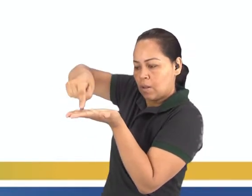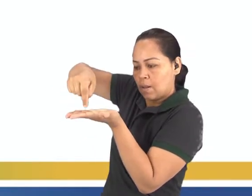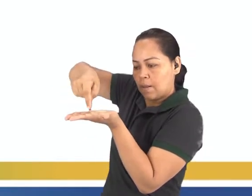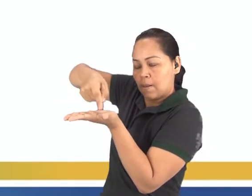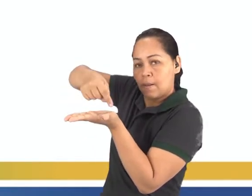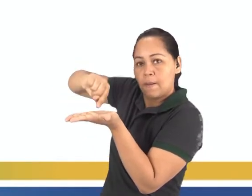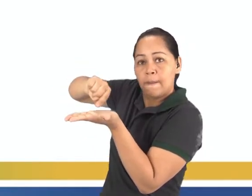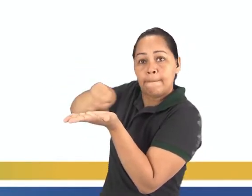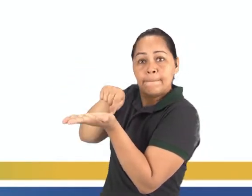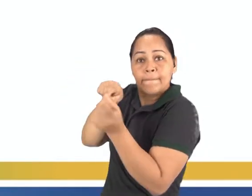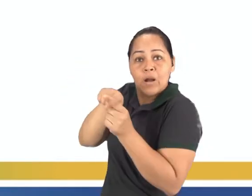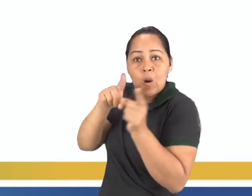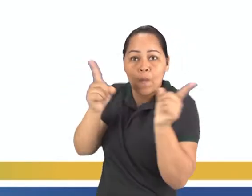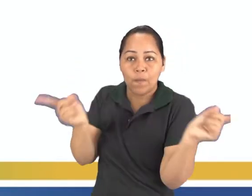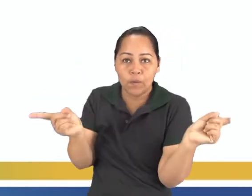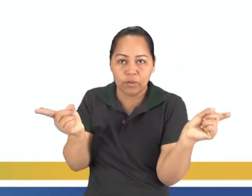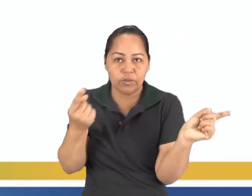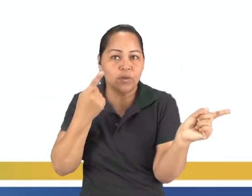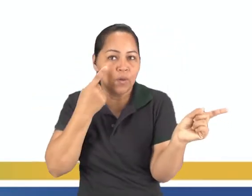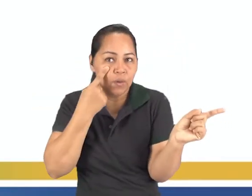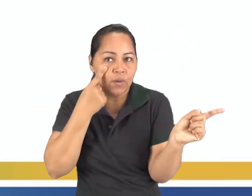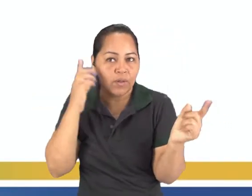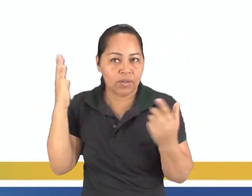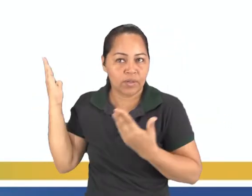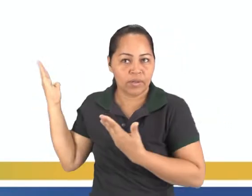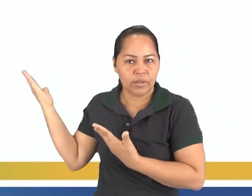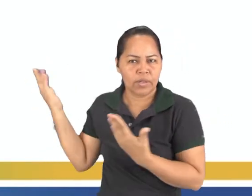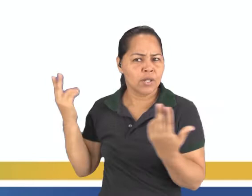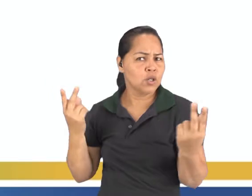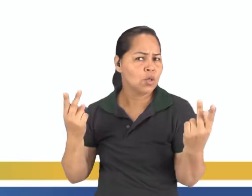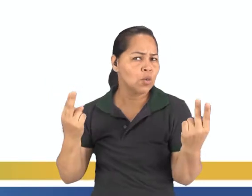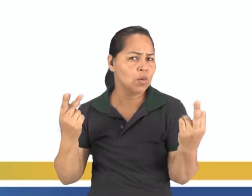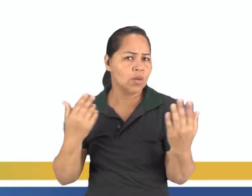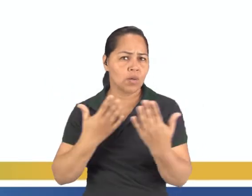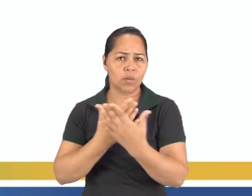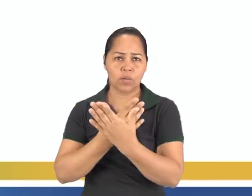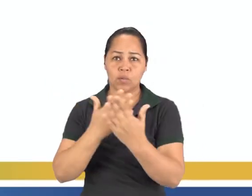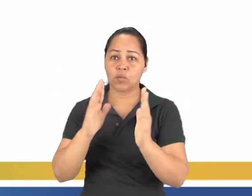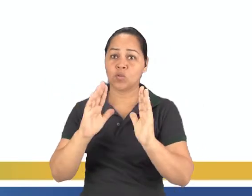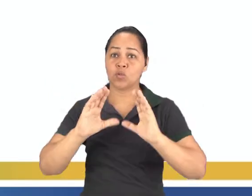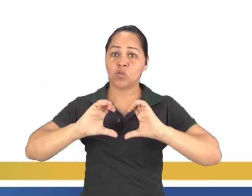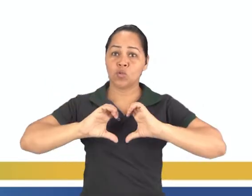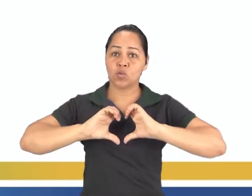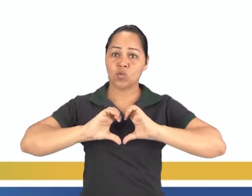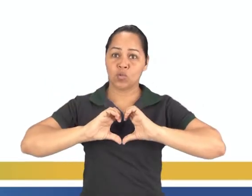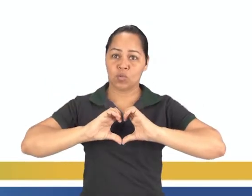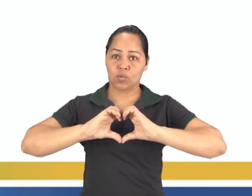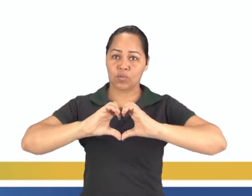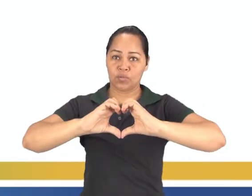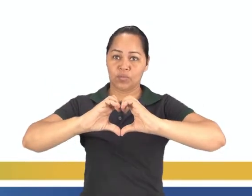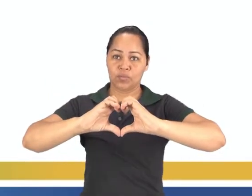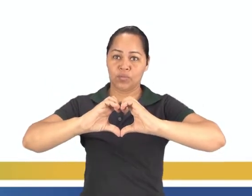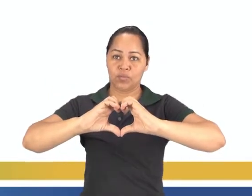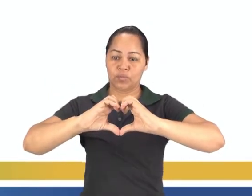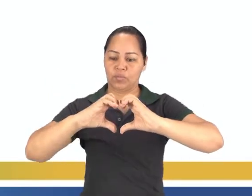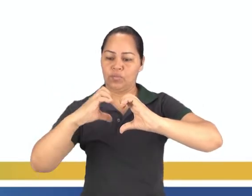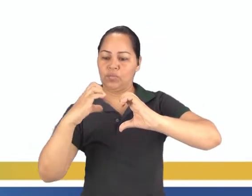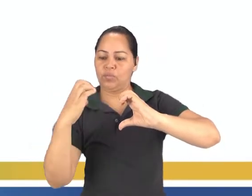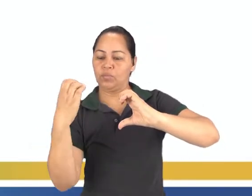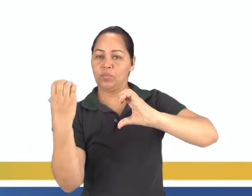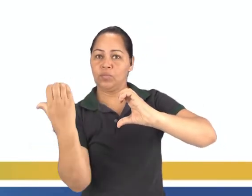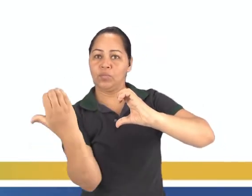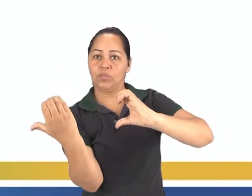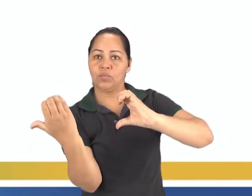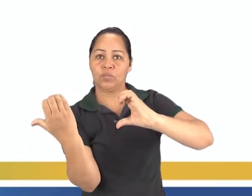oposto. Observe aí. Observe que se pegarmos essa figura e colocarmos sobre um